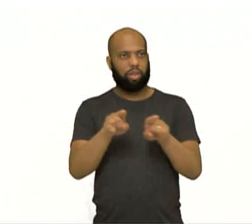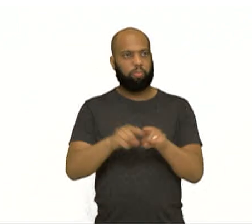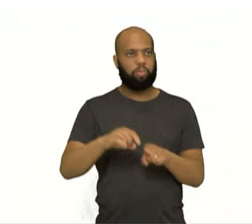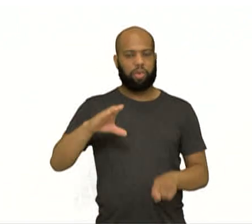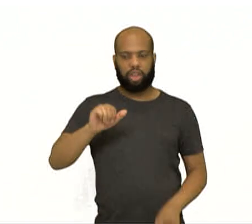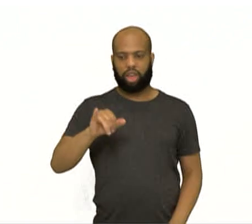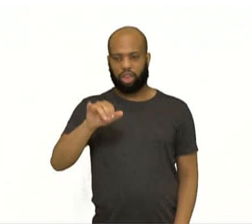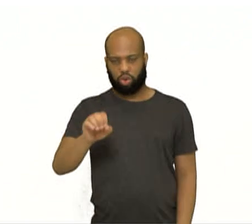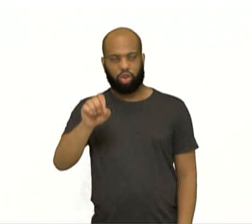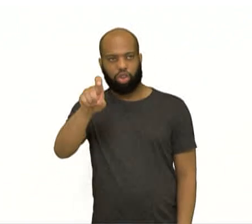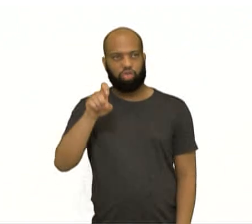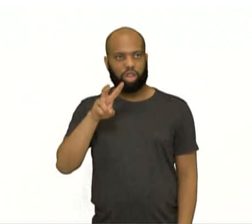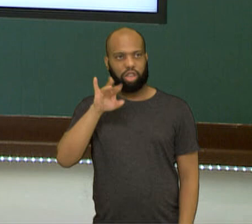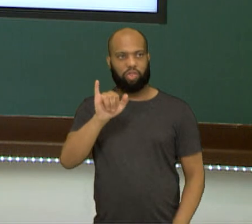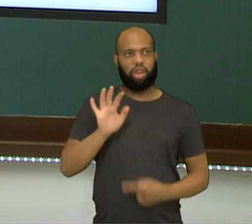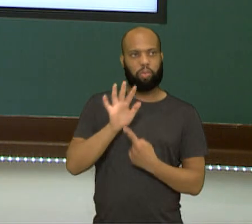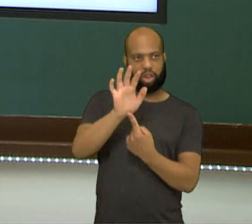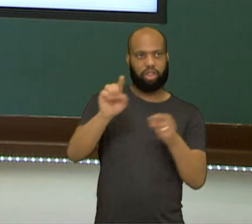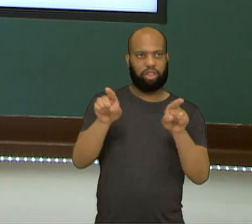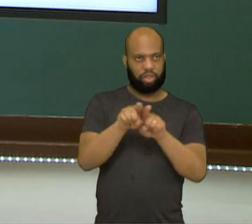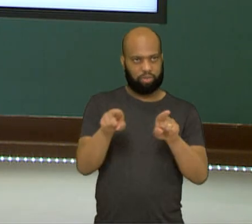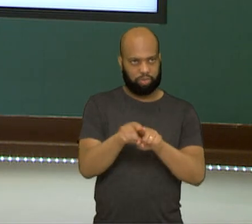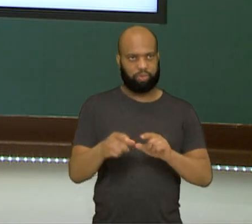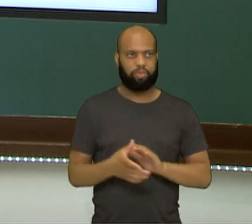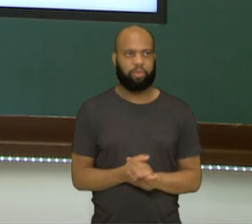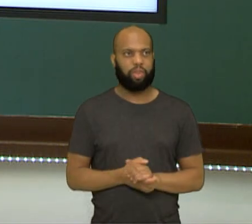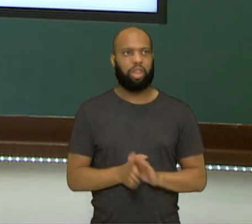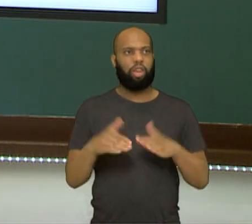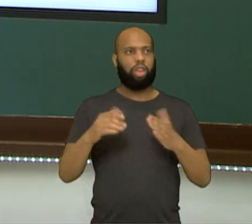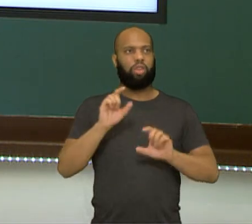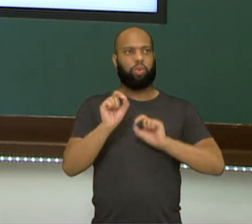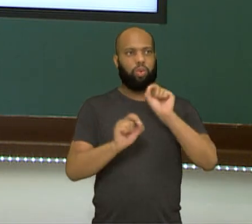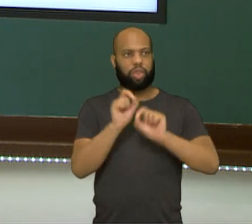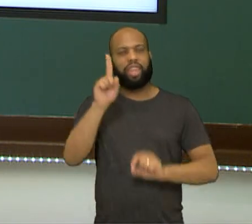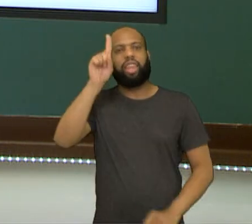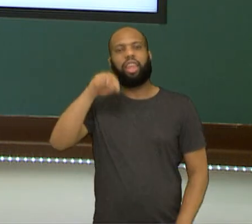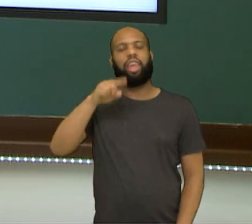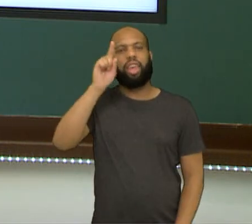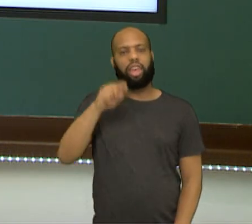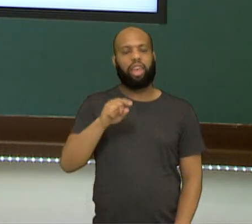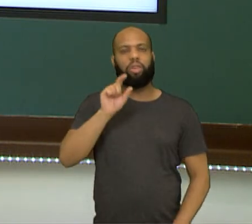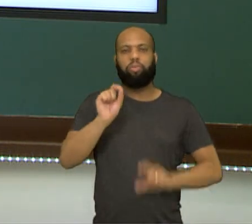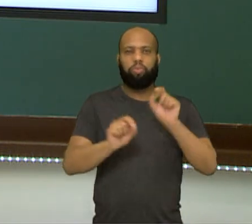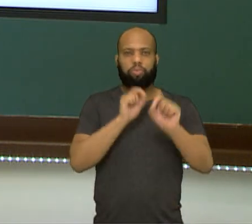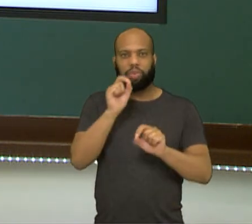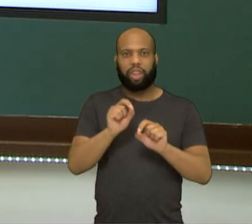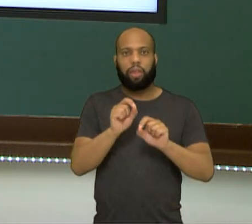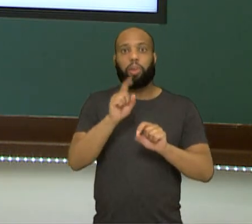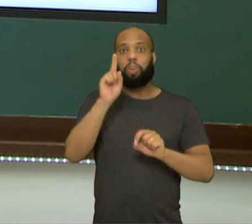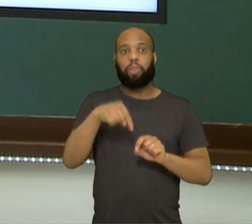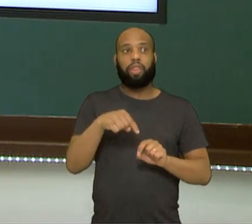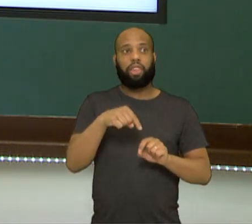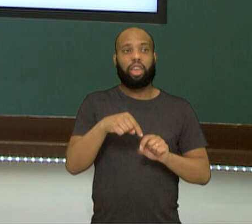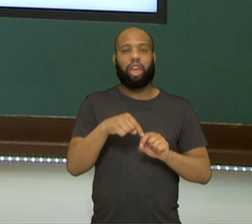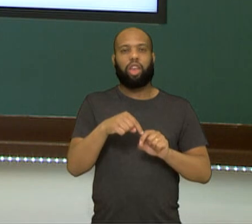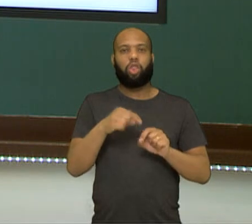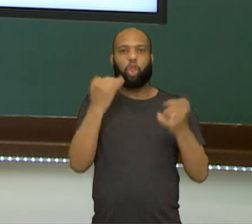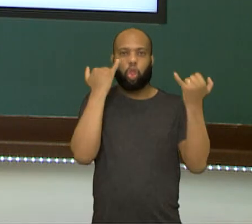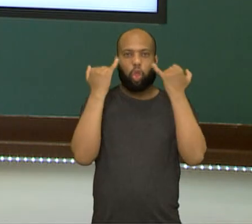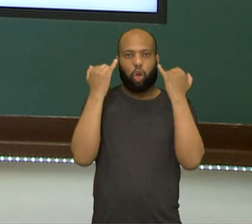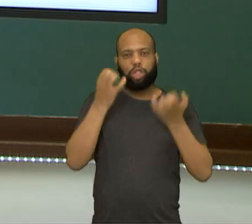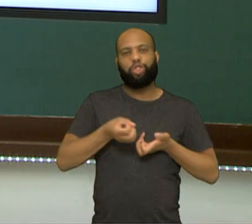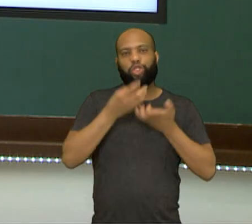Viram, isso aqui é notícia, mais longa, mais objetiva. As notinhas elas são mais curtas, tem um